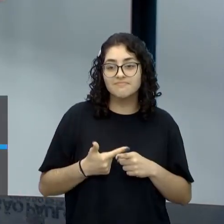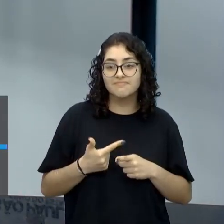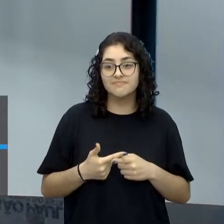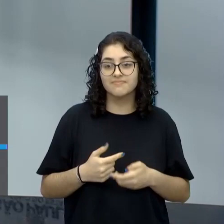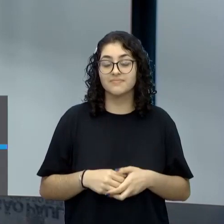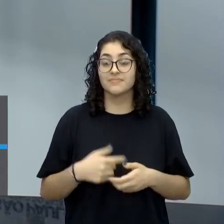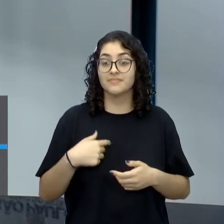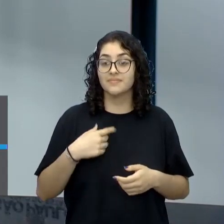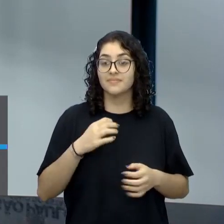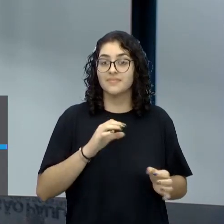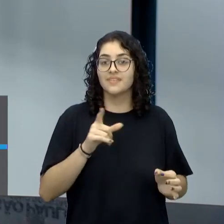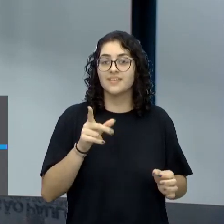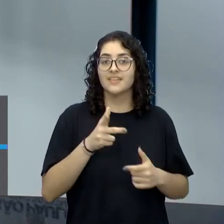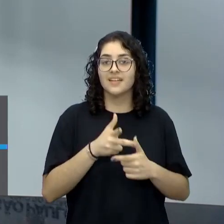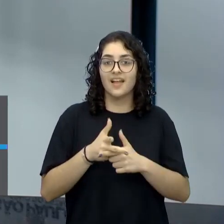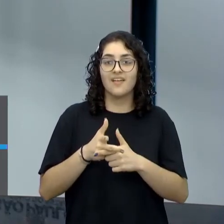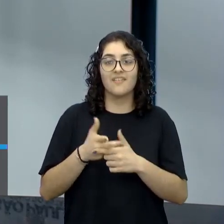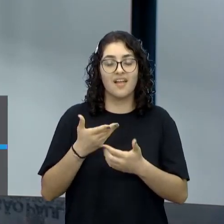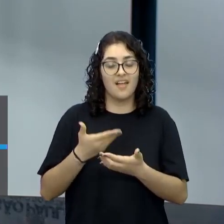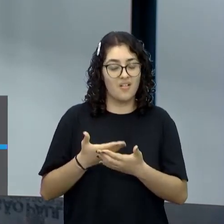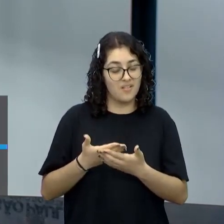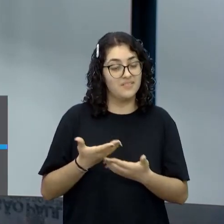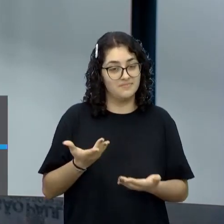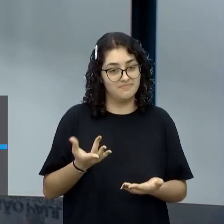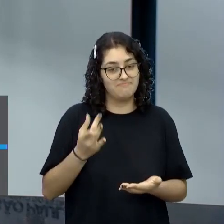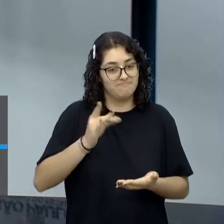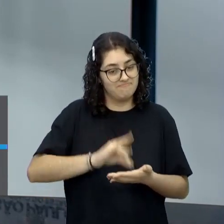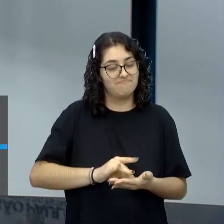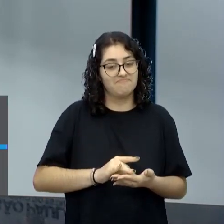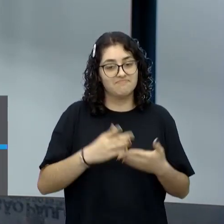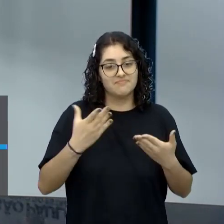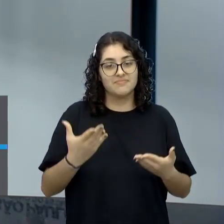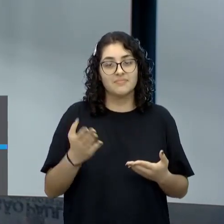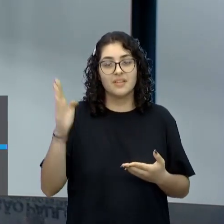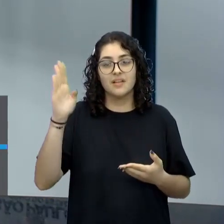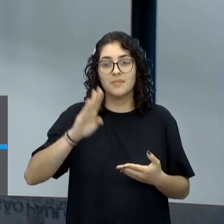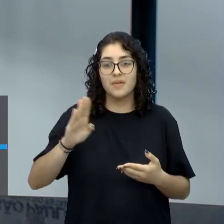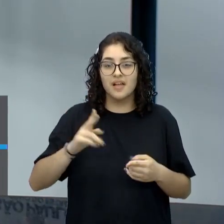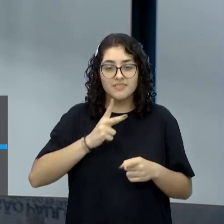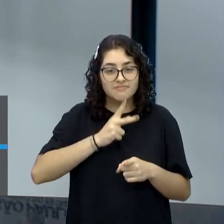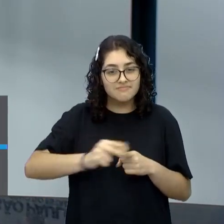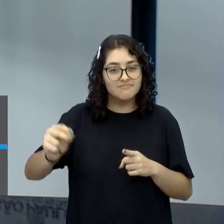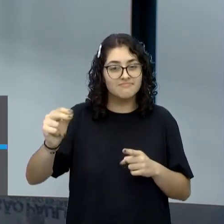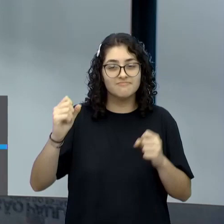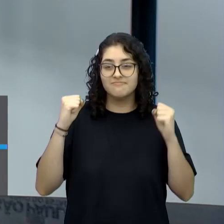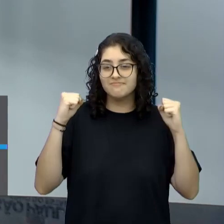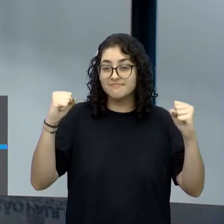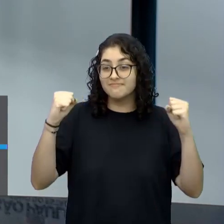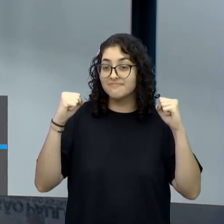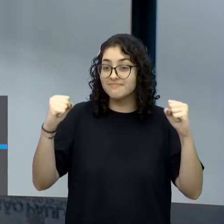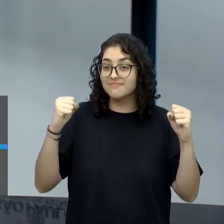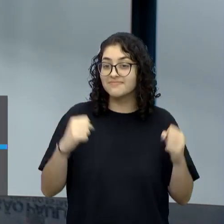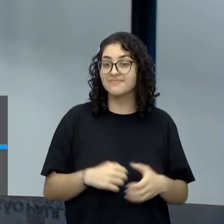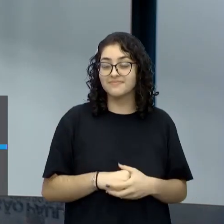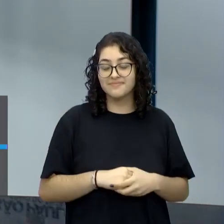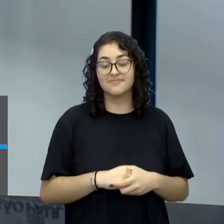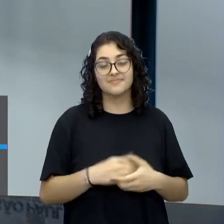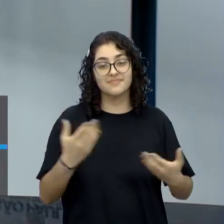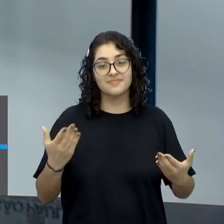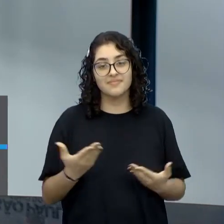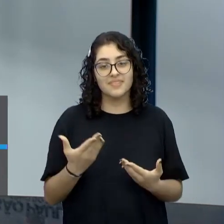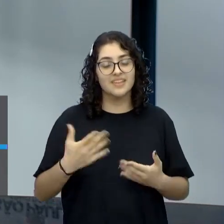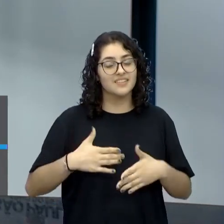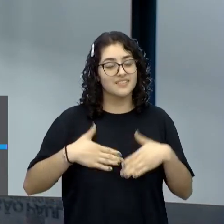gravando essa aula, obviamente, e ontem, Jogo do Brasil, vencemos, primeiro jogo. Então, estamos aqui em clima